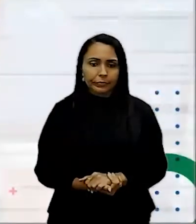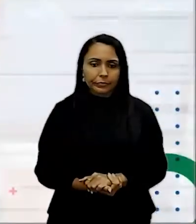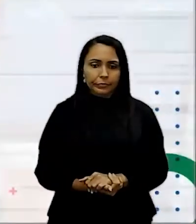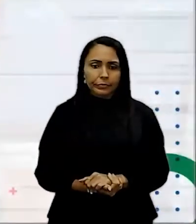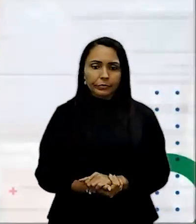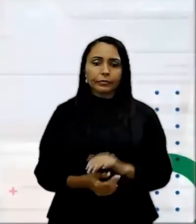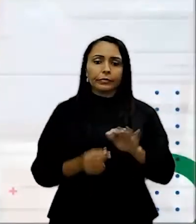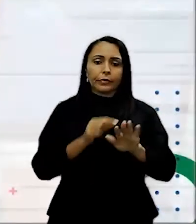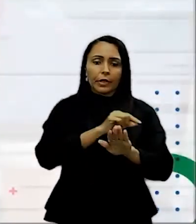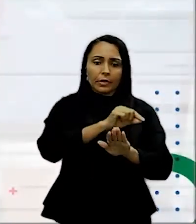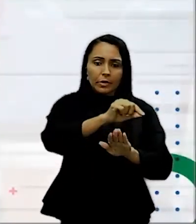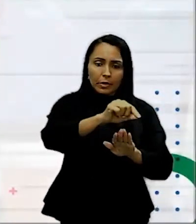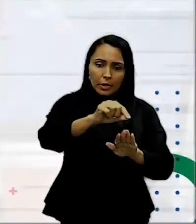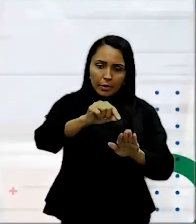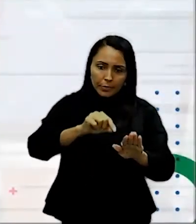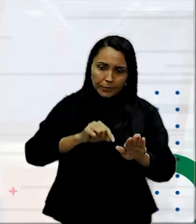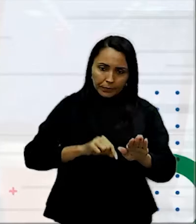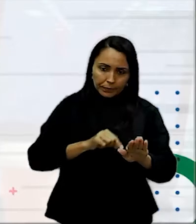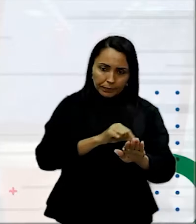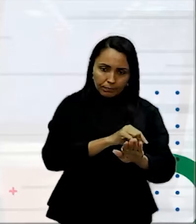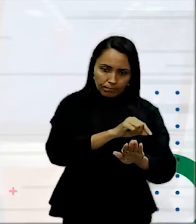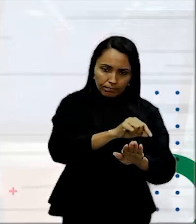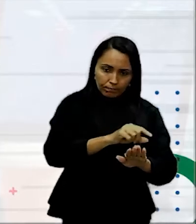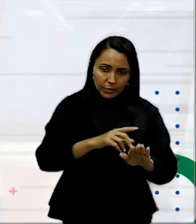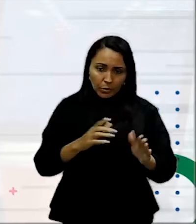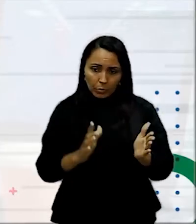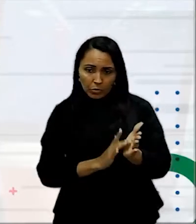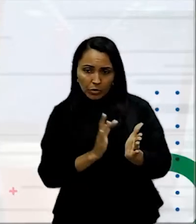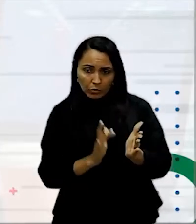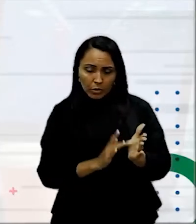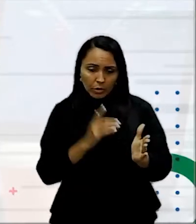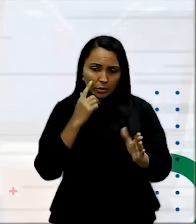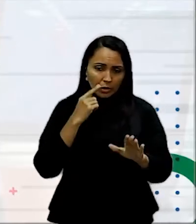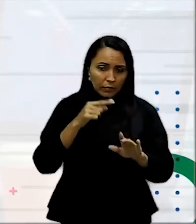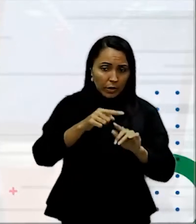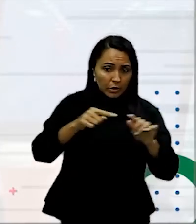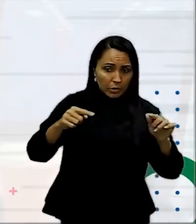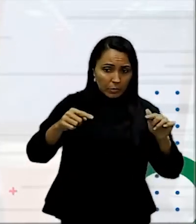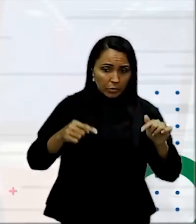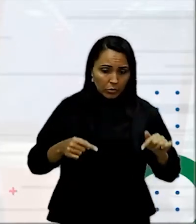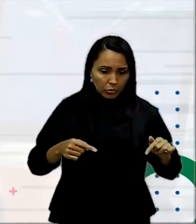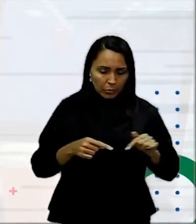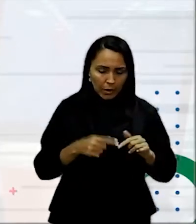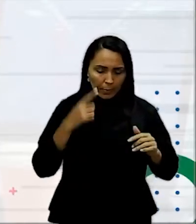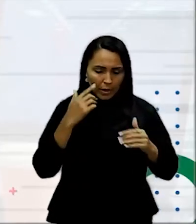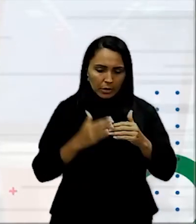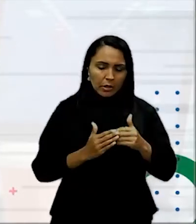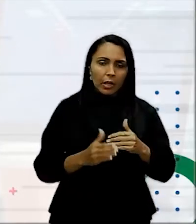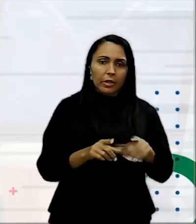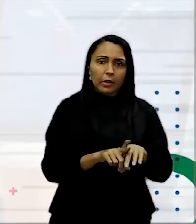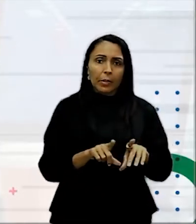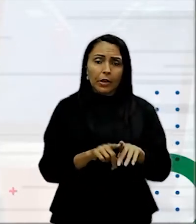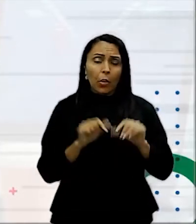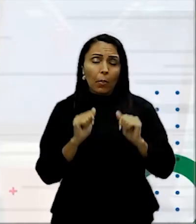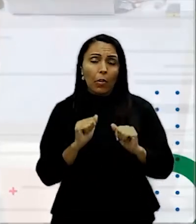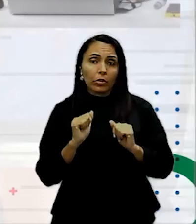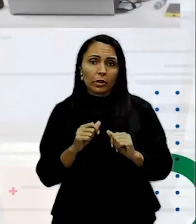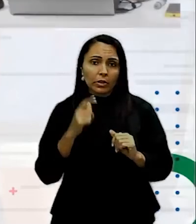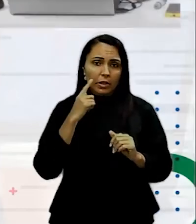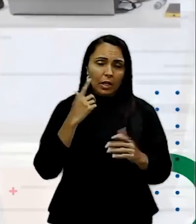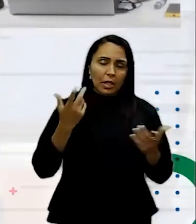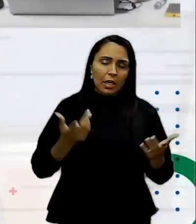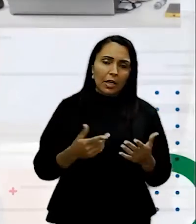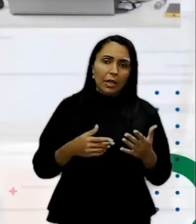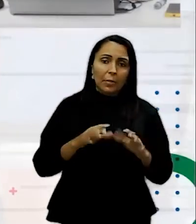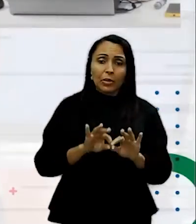desenhei e tive as dimensões do meu celular. A partir daí, eu posso desenhar elementos simples, só